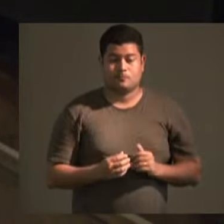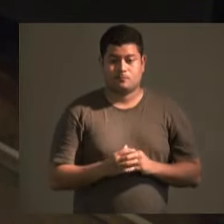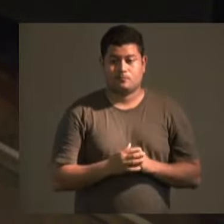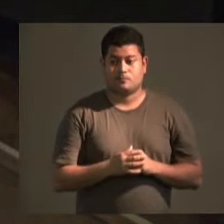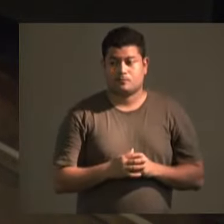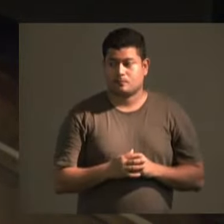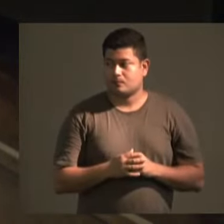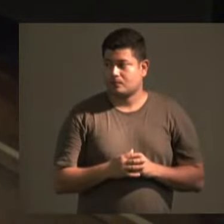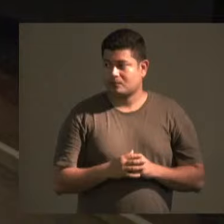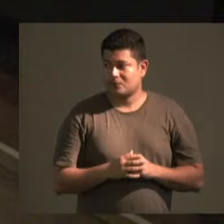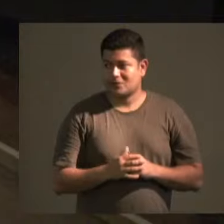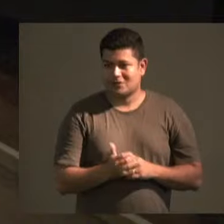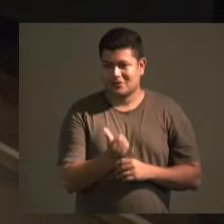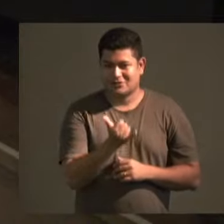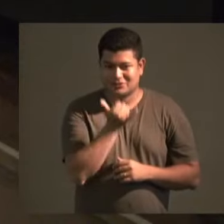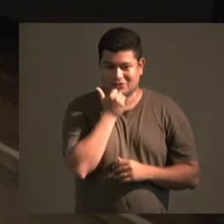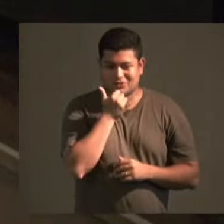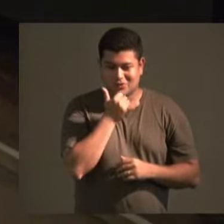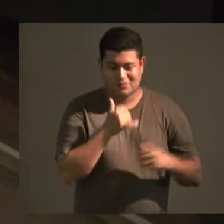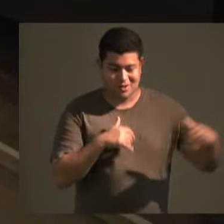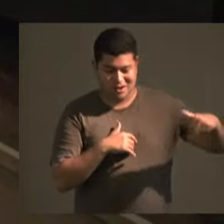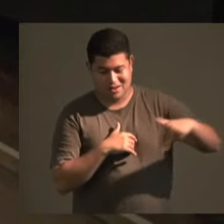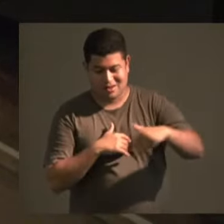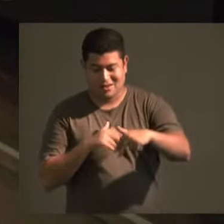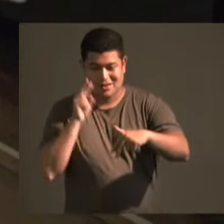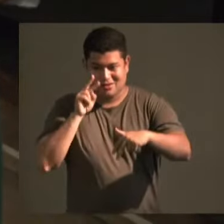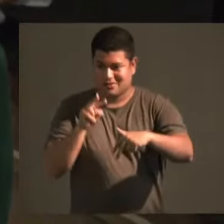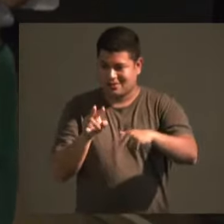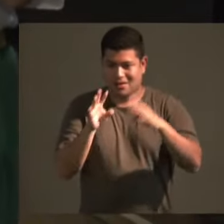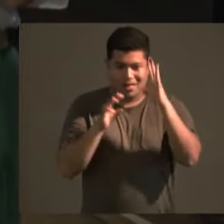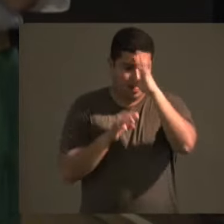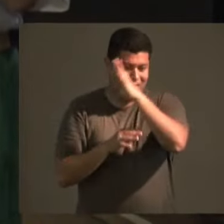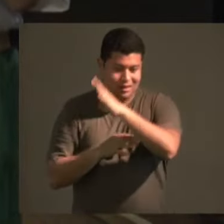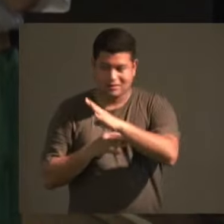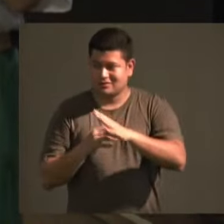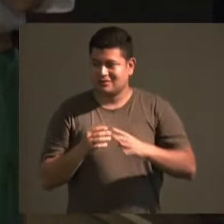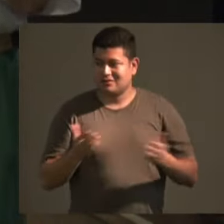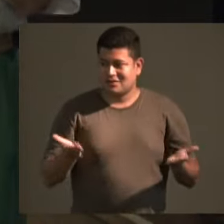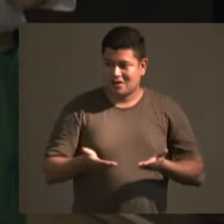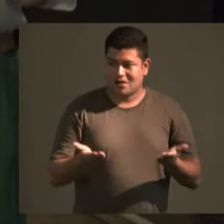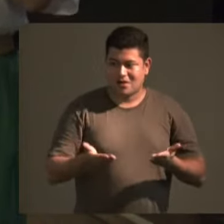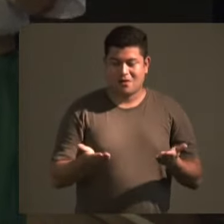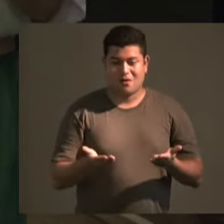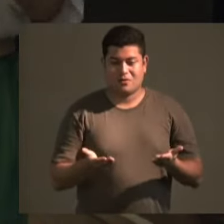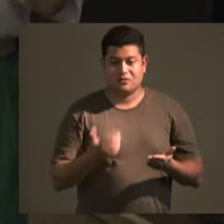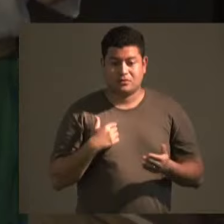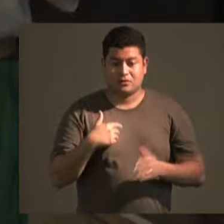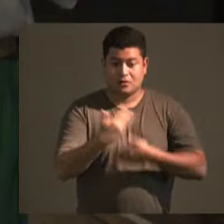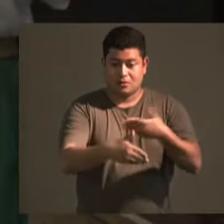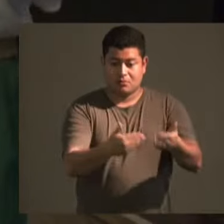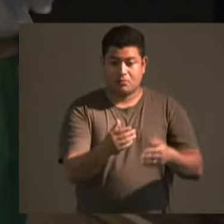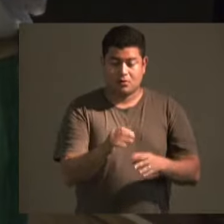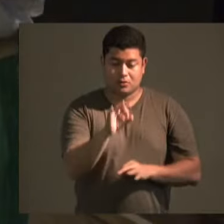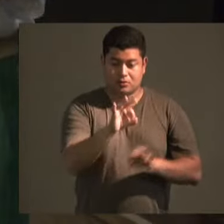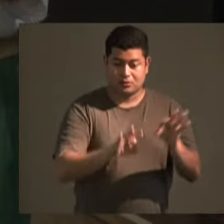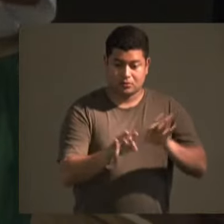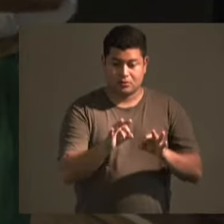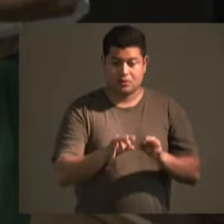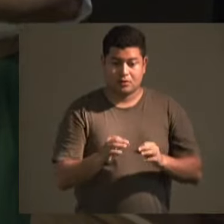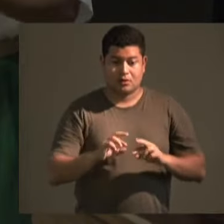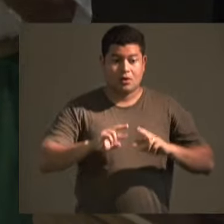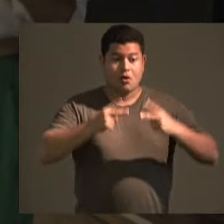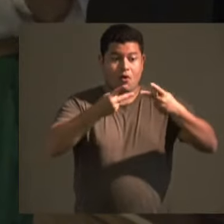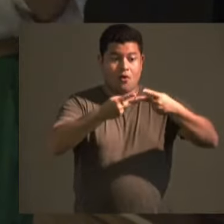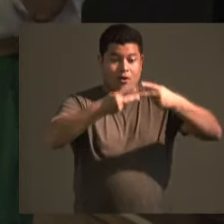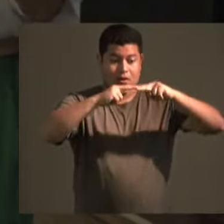agora o Paulo me desconcentrou aqui, nesse painel. Então, depois a gente pode organizar ali os contatos, eu te passo o link de onde que vai